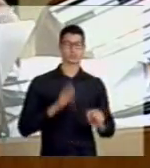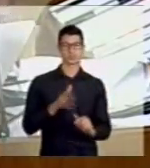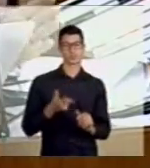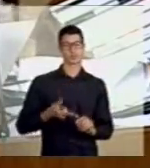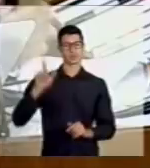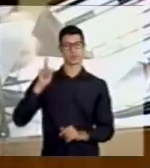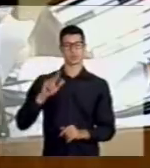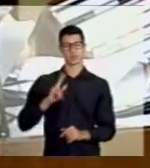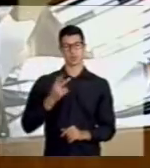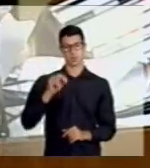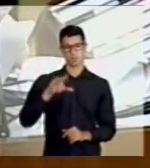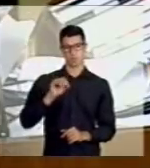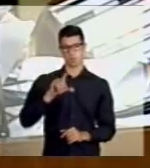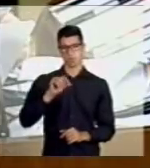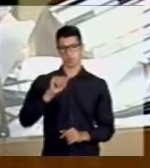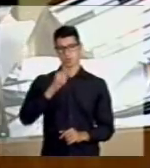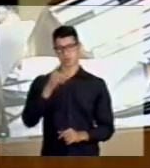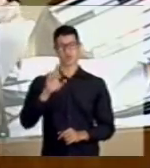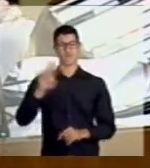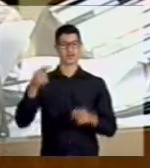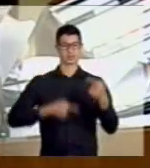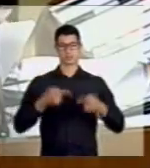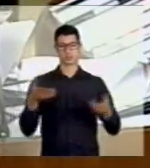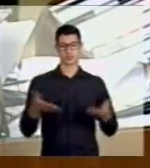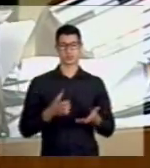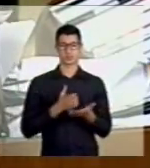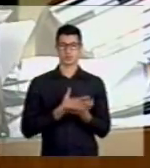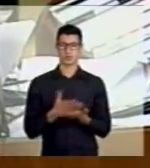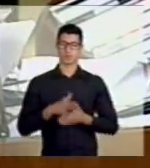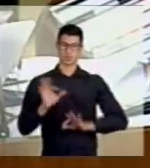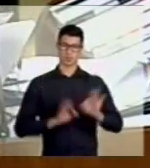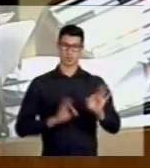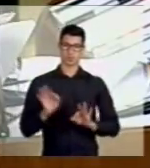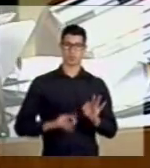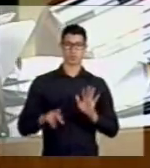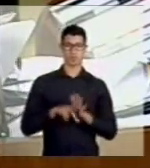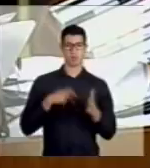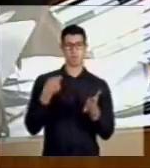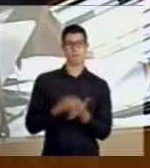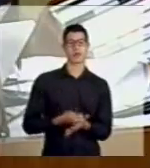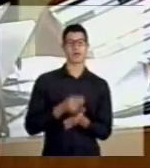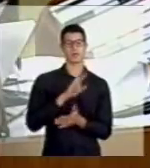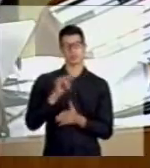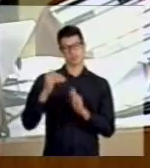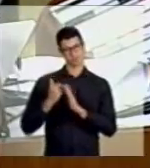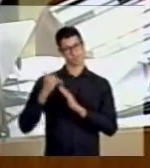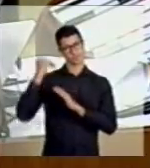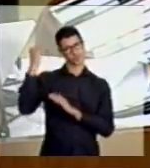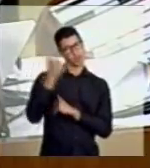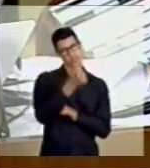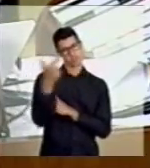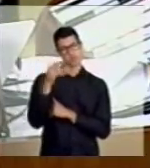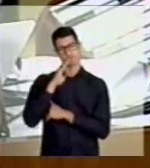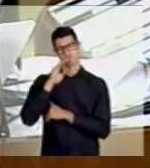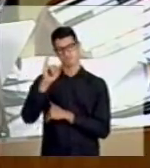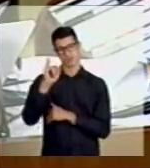antevê a homologação, que será discutida agora, começam os preparativos para os pagamentos que devem superar os 12